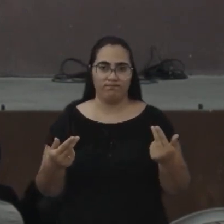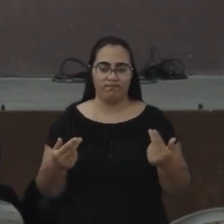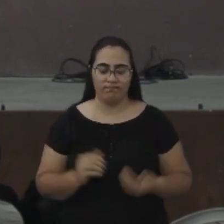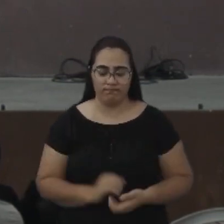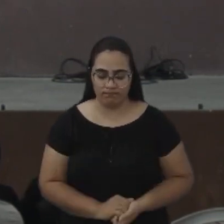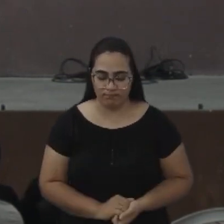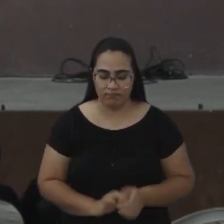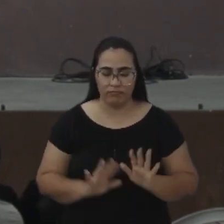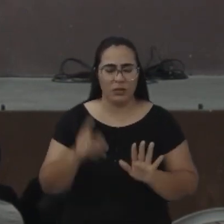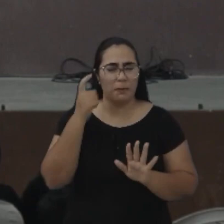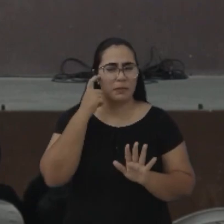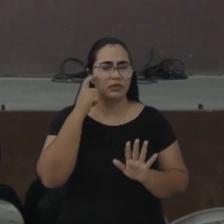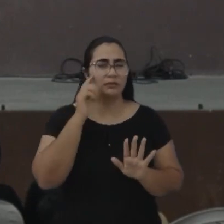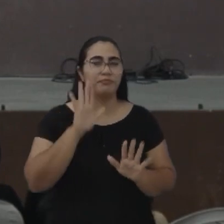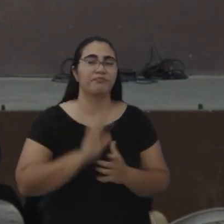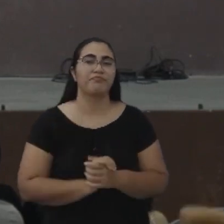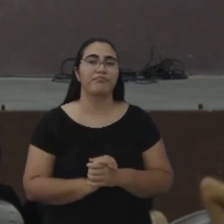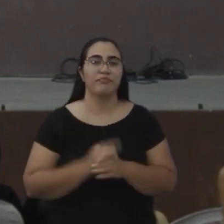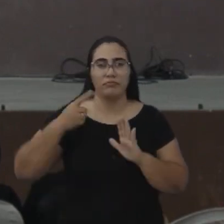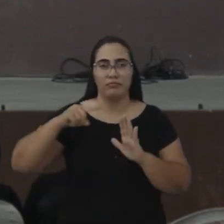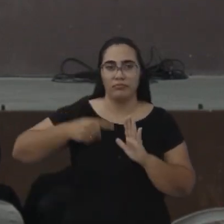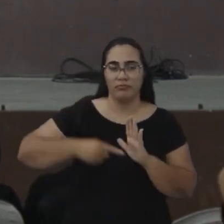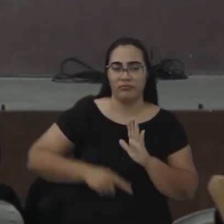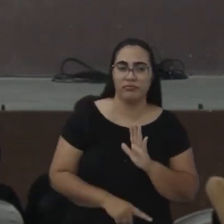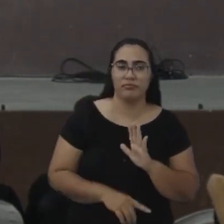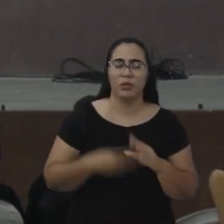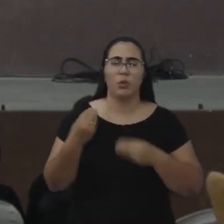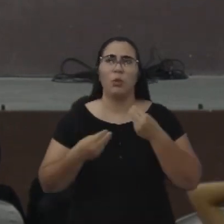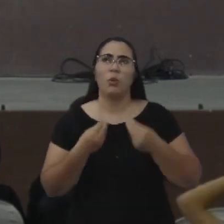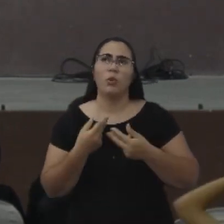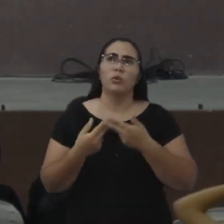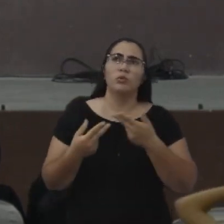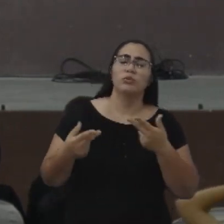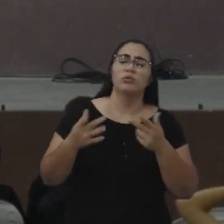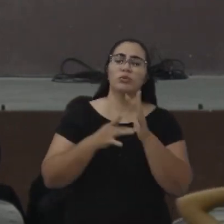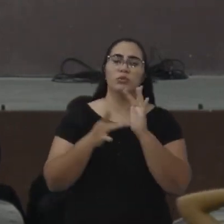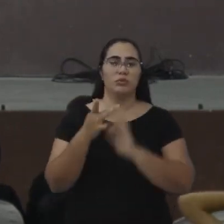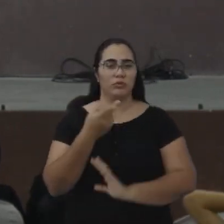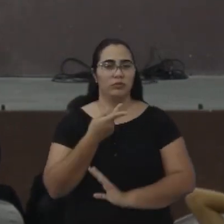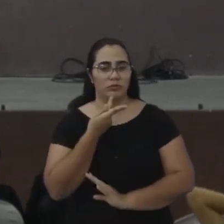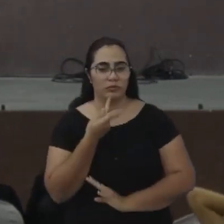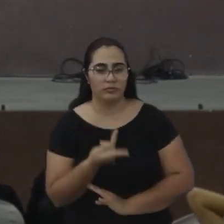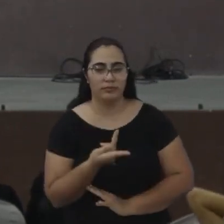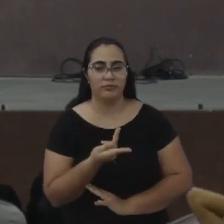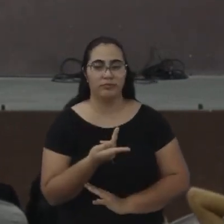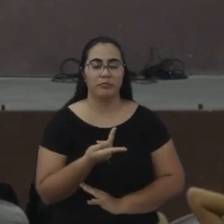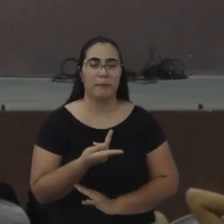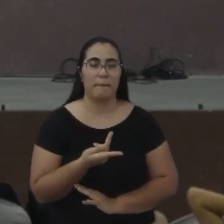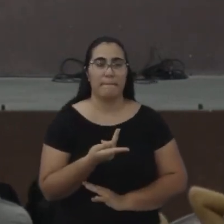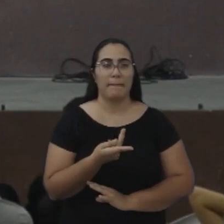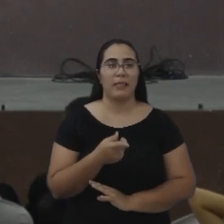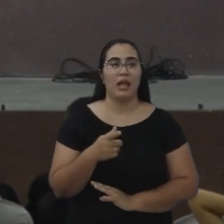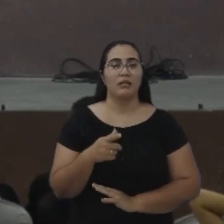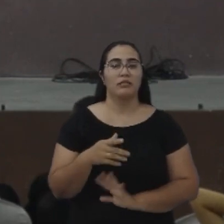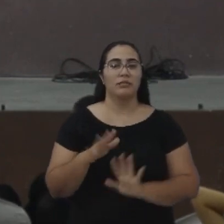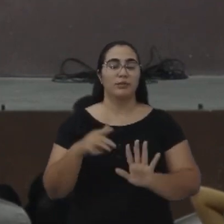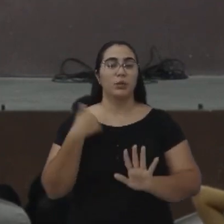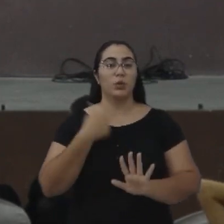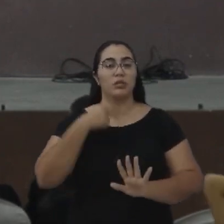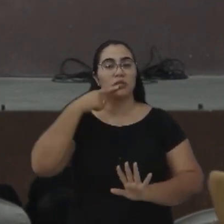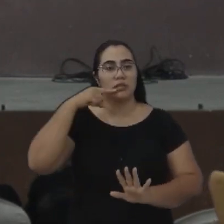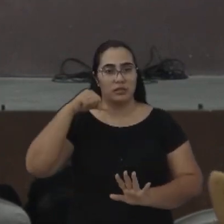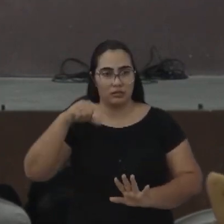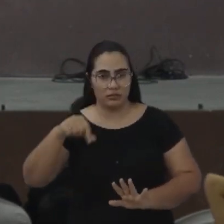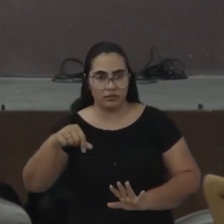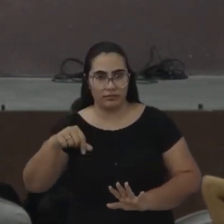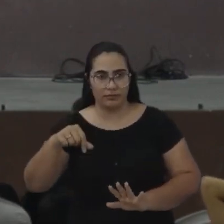Vamos pensar um pouquinho mais, vamos aprofundar um pouquinho mais a lógica do que Jesus está falando. Quando somos salvos, a gente viu